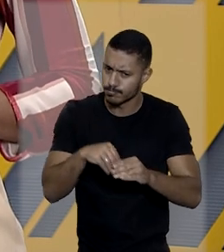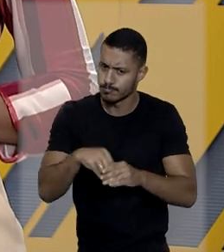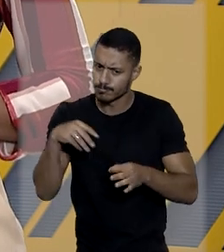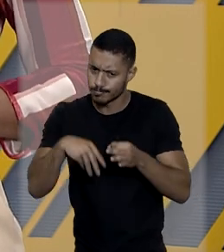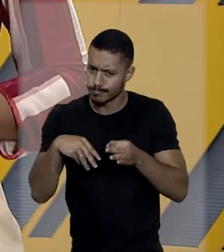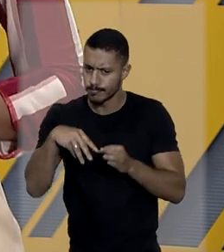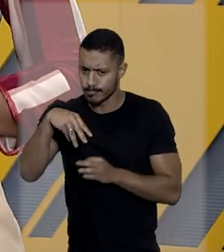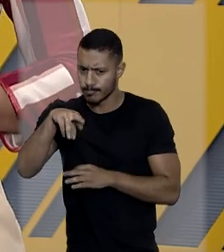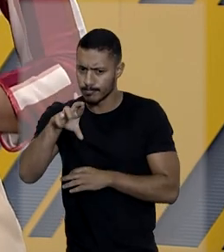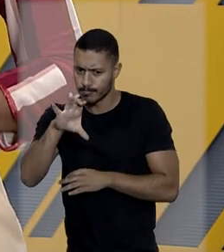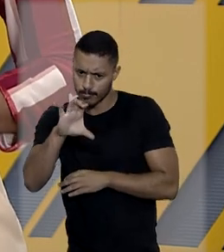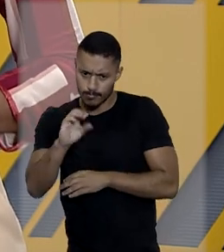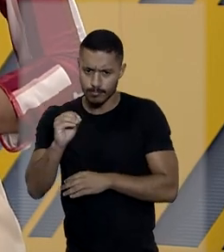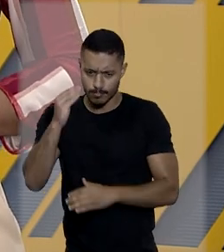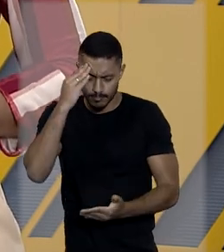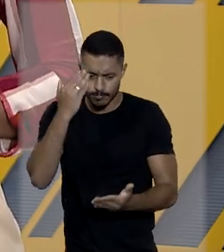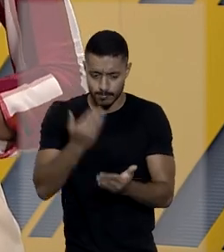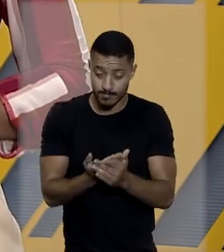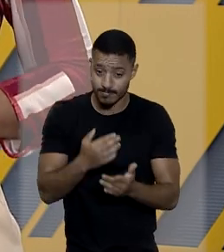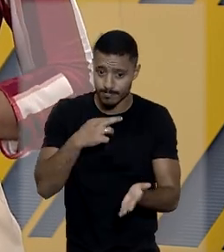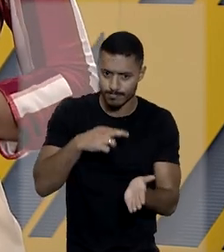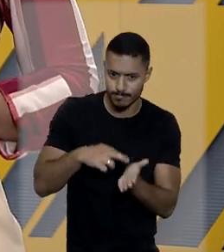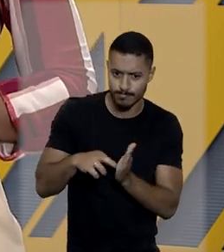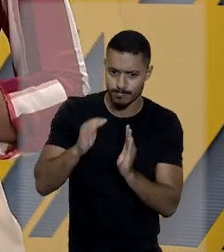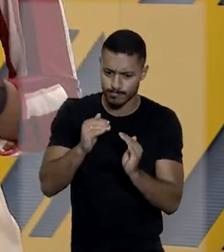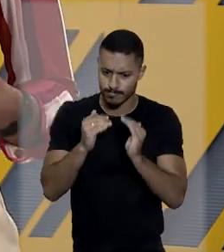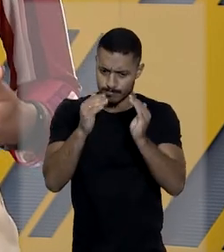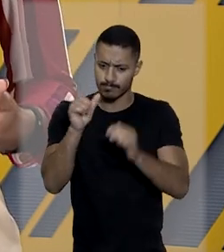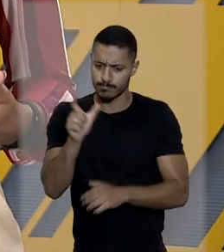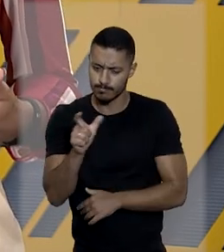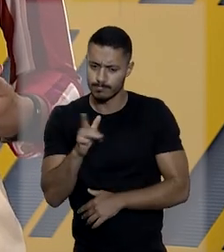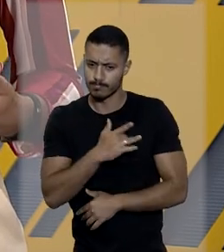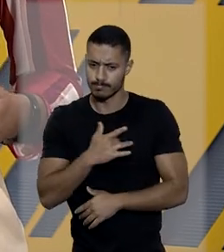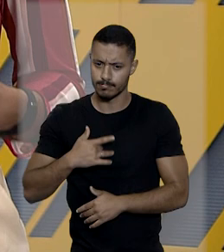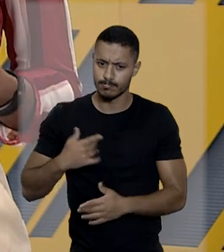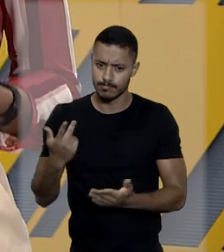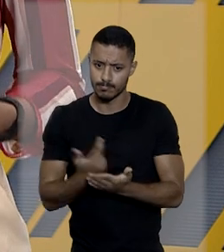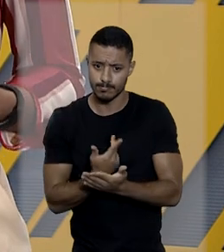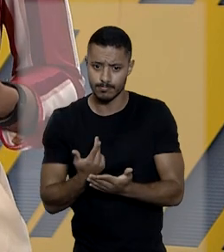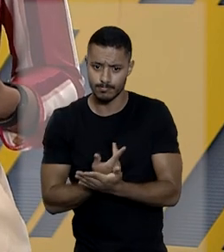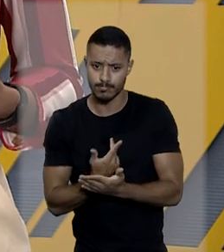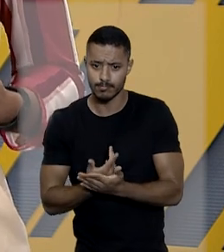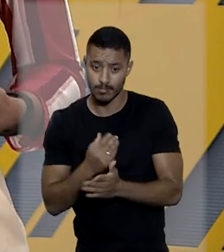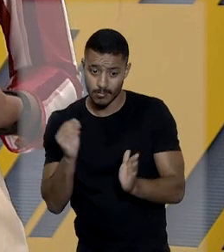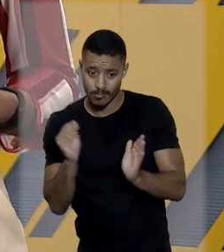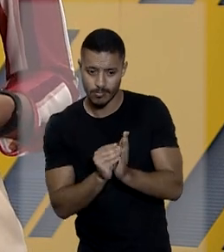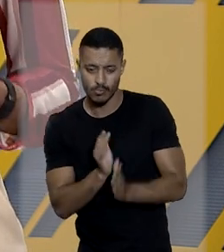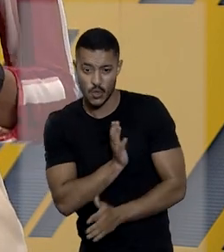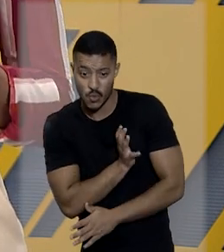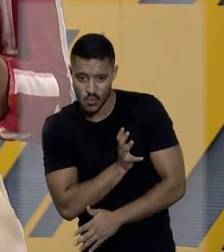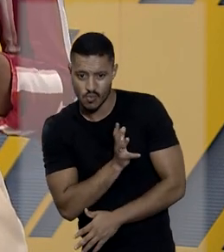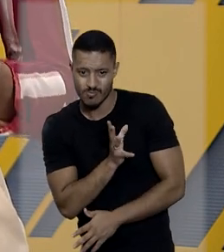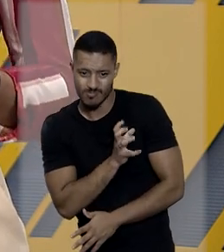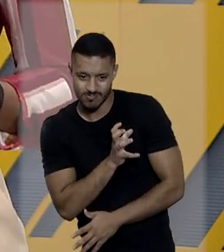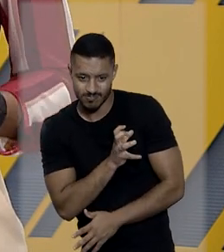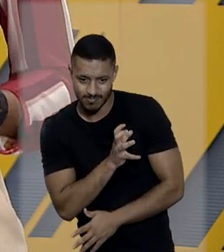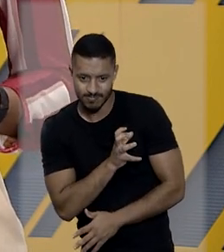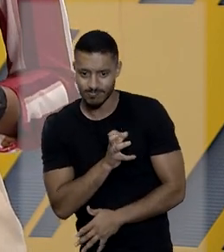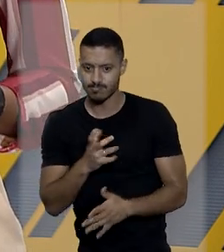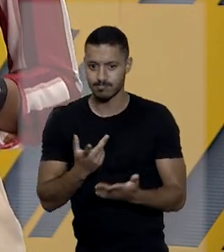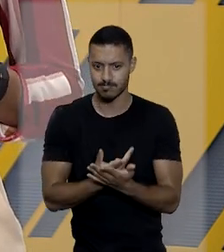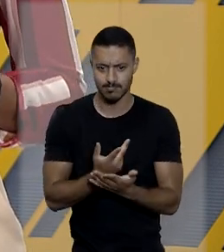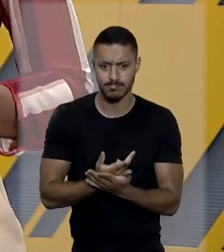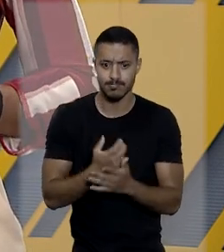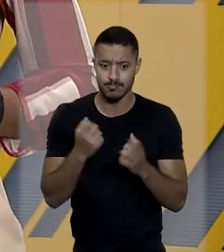ministro Marco Buzzi, que concluiu que a negativa de cobertura foi indevida, pois a colocação do marcapasso era